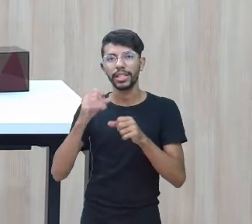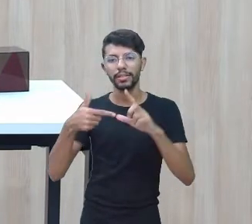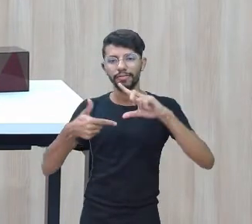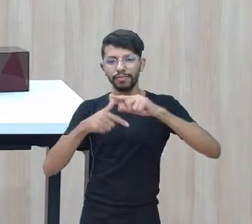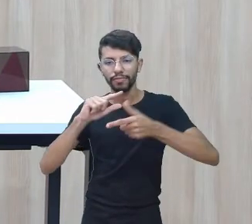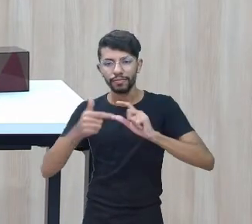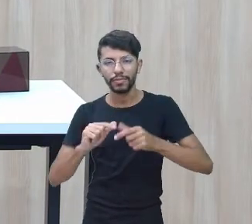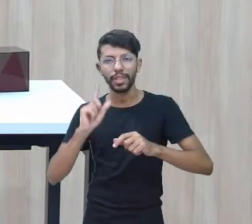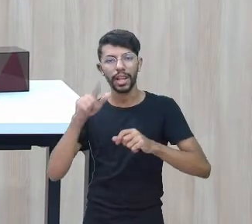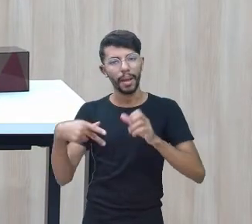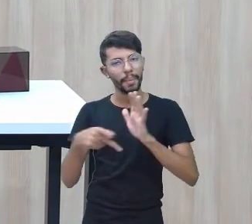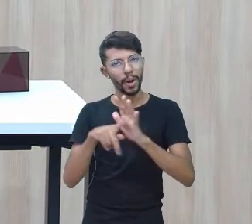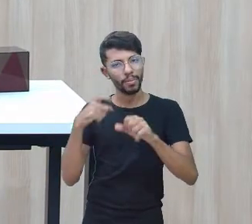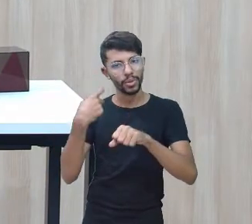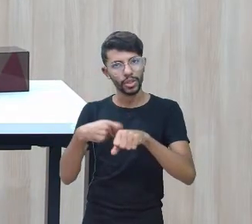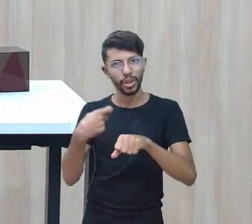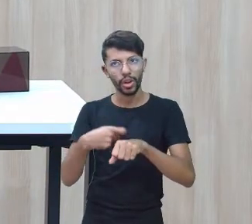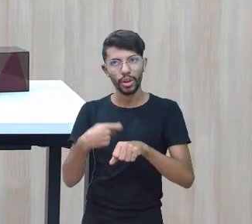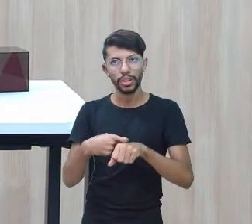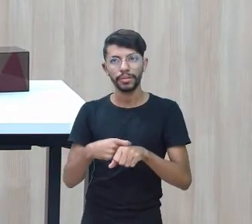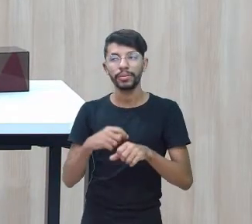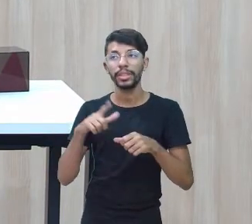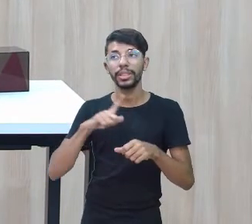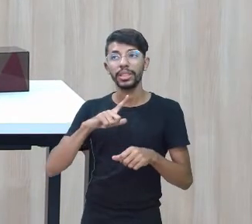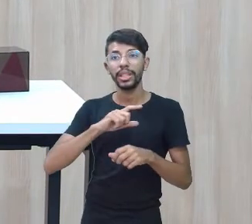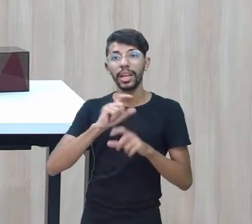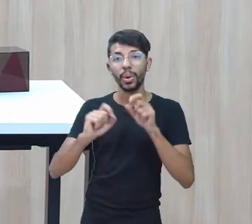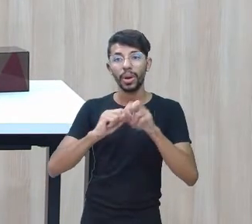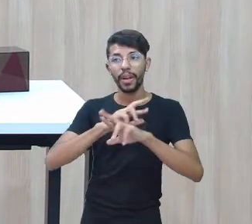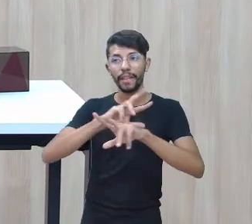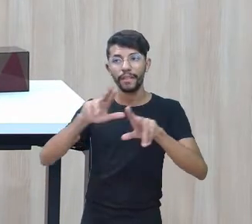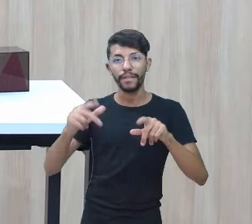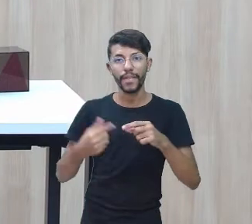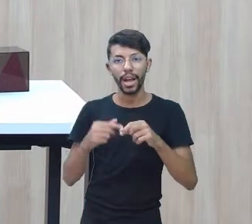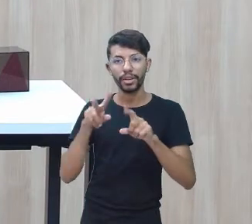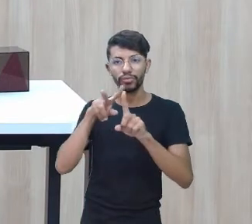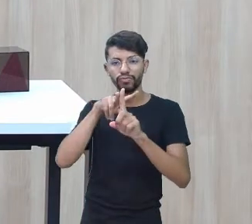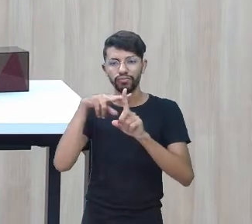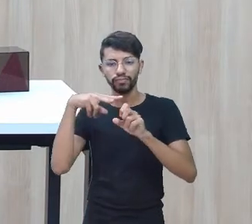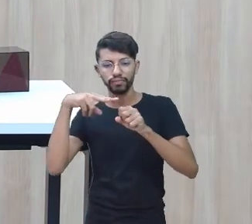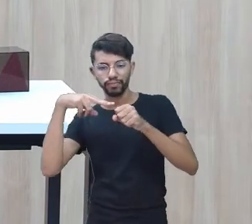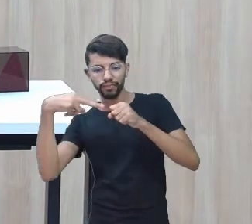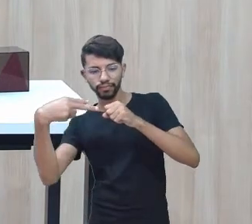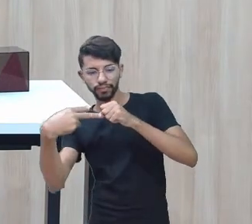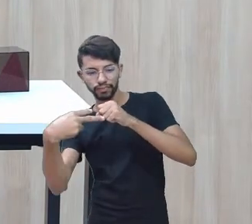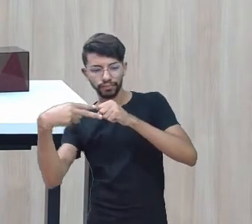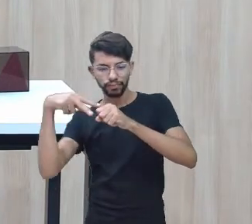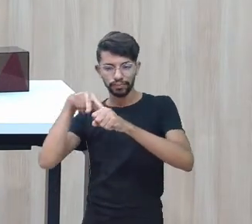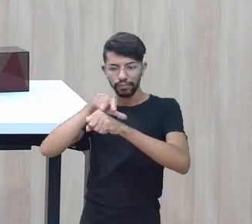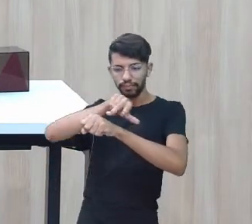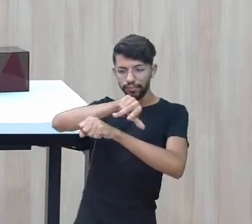geométrico, ele vai ter vários pontos de vista. Vamos olhar aqui mais uma vez.